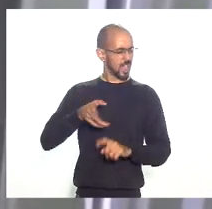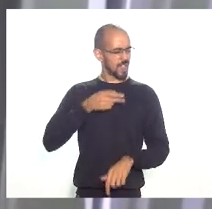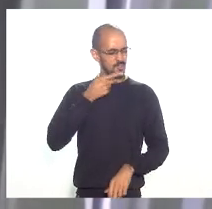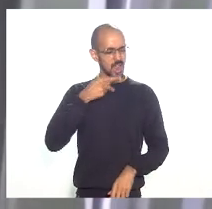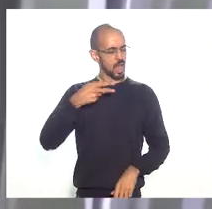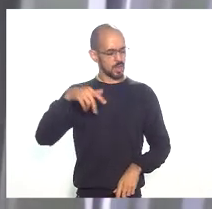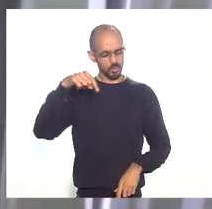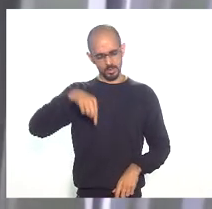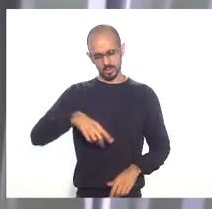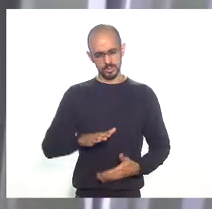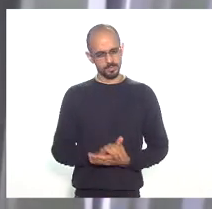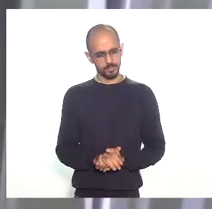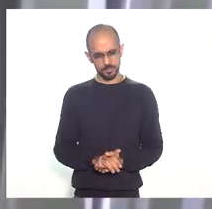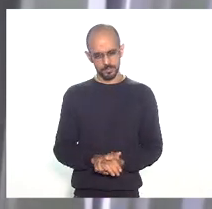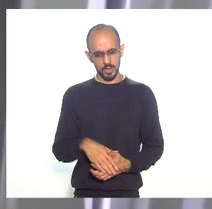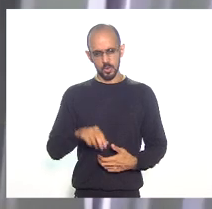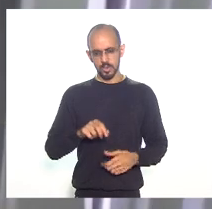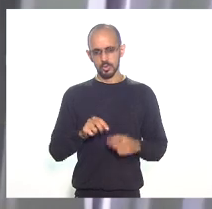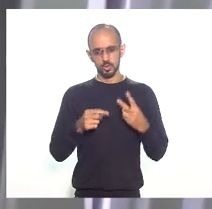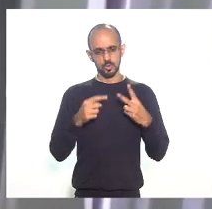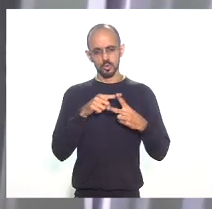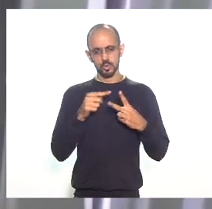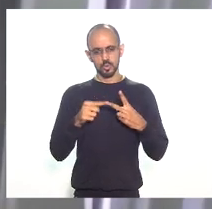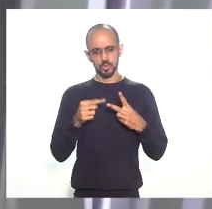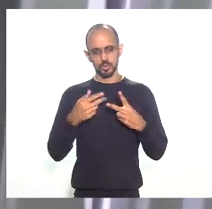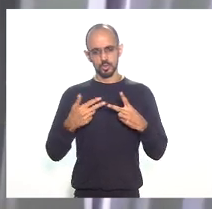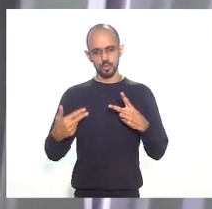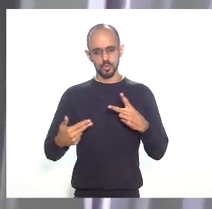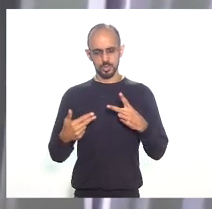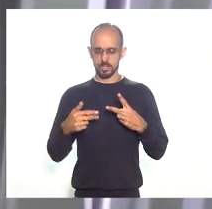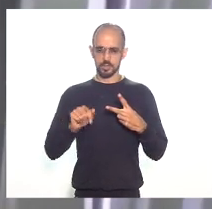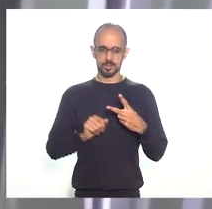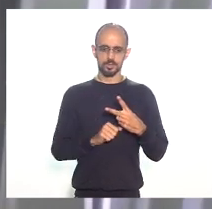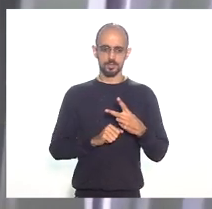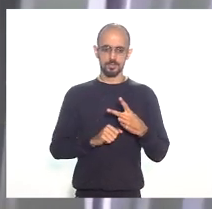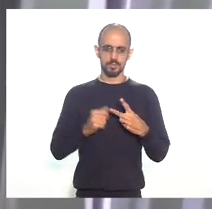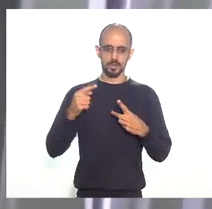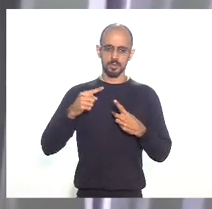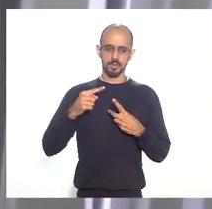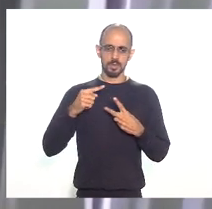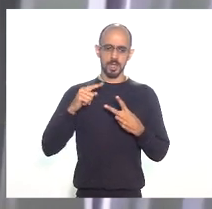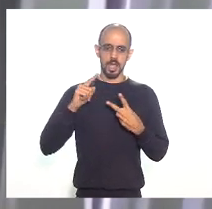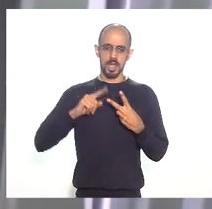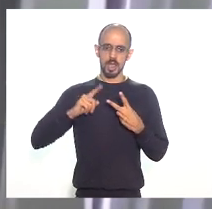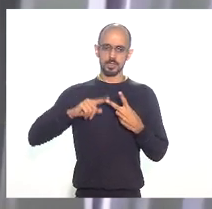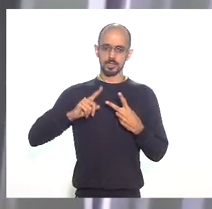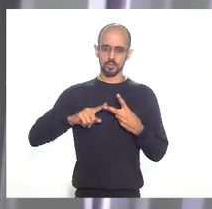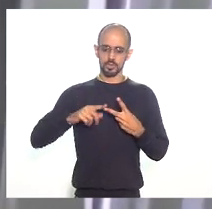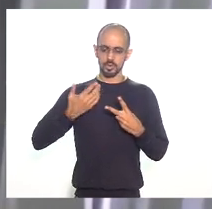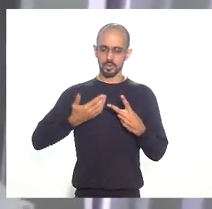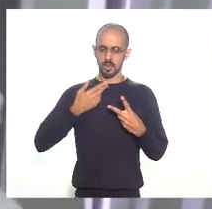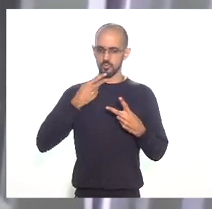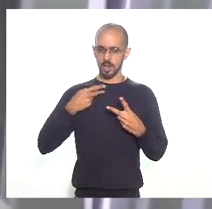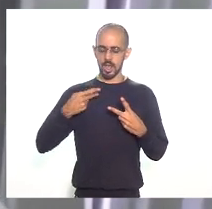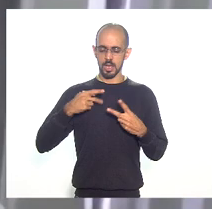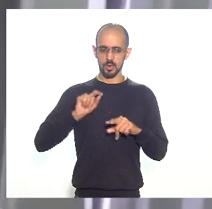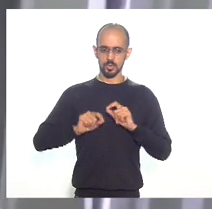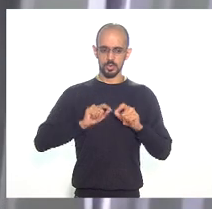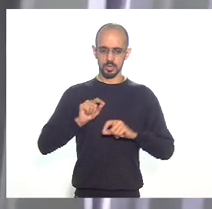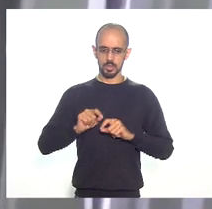desenvolver. São duas mensagens discutidas em bloco. A segunda mensagem diz respeito à, digamos,